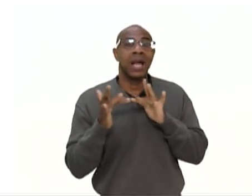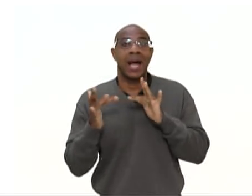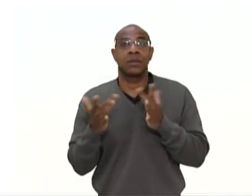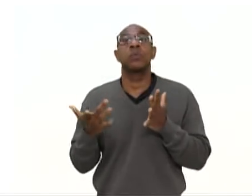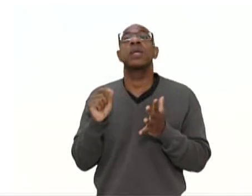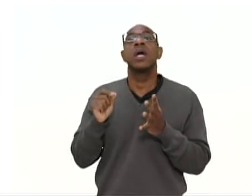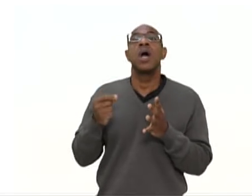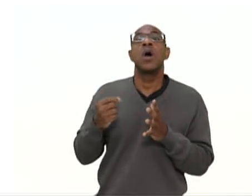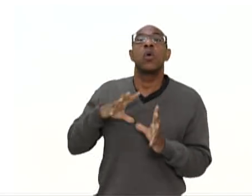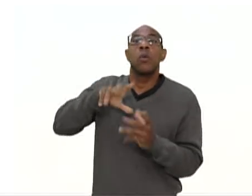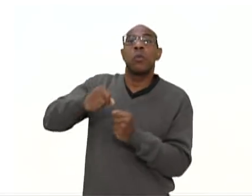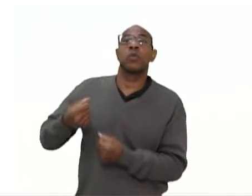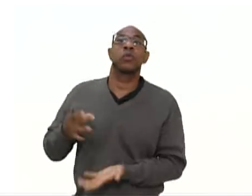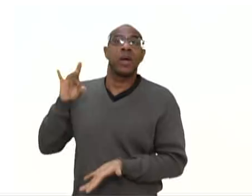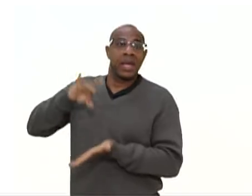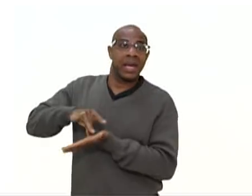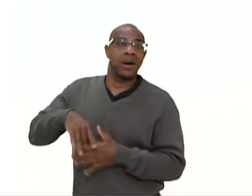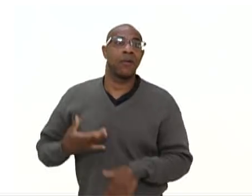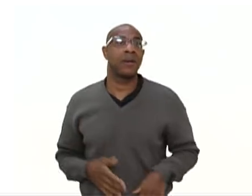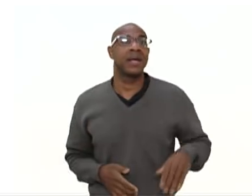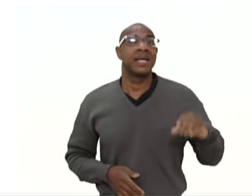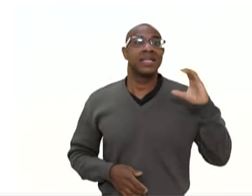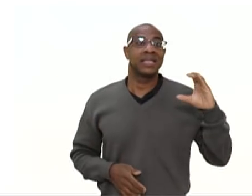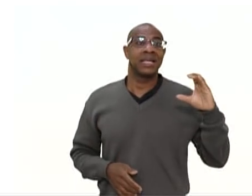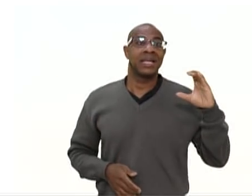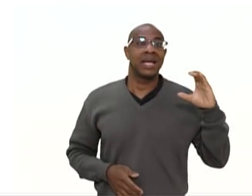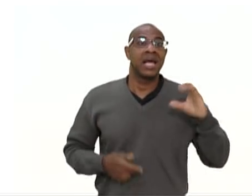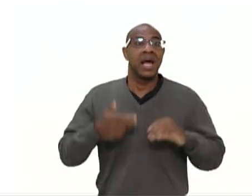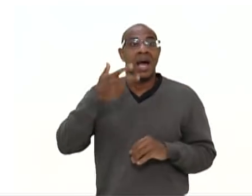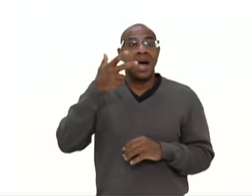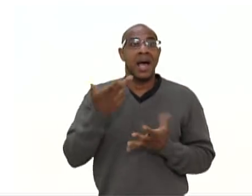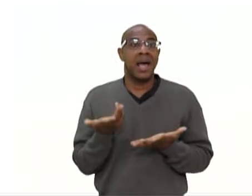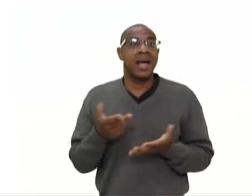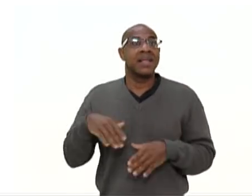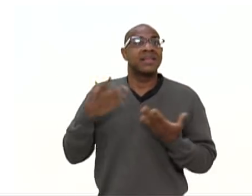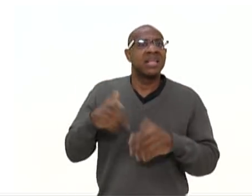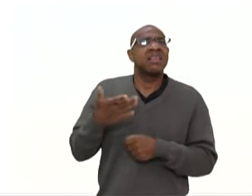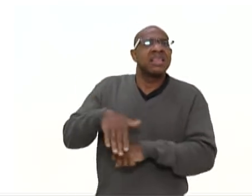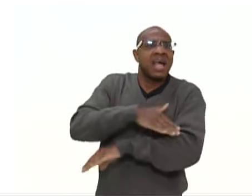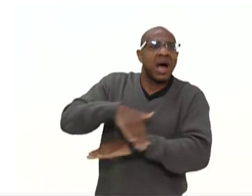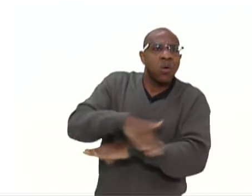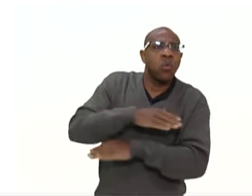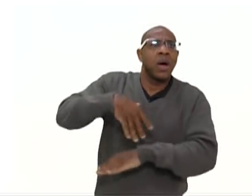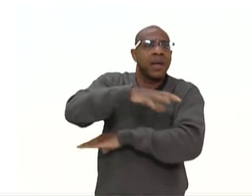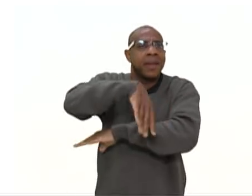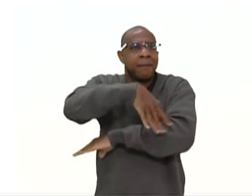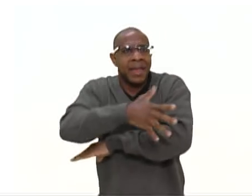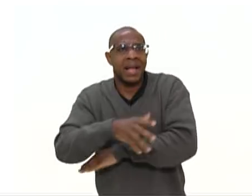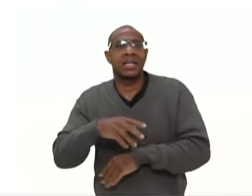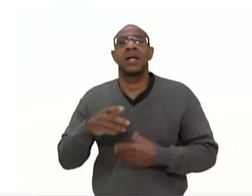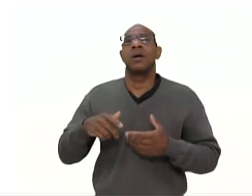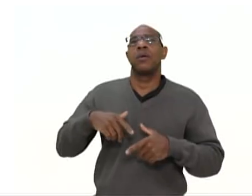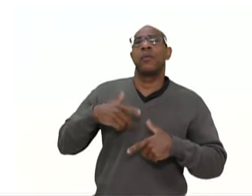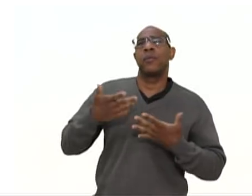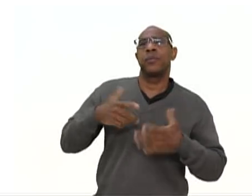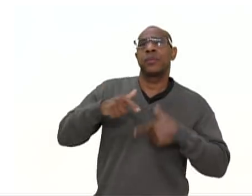trabalho. Vamos lá para marcar a alternativa correta, eu tenho certeza que vocês vão acertar.